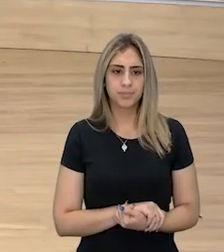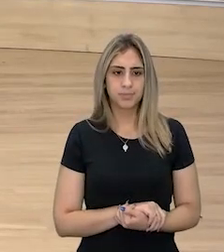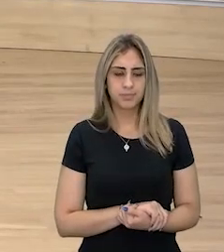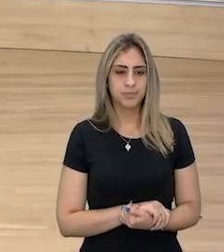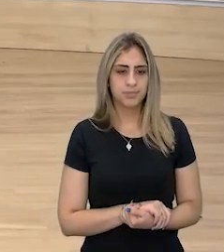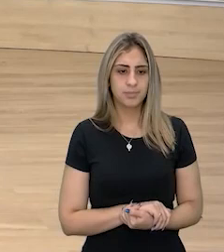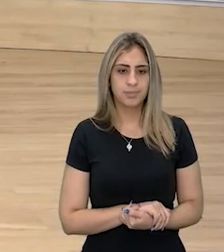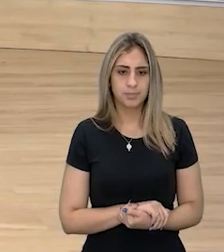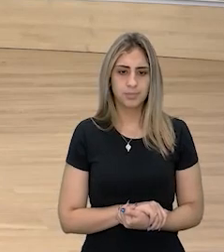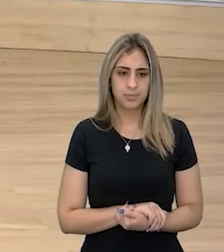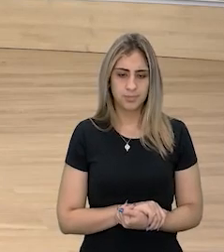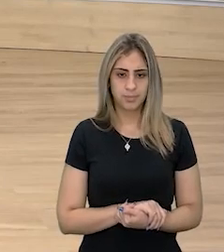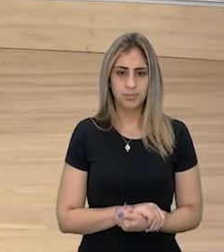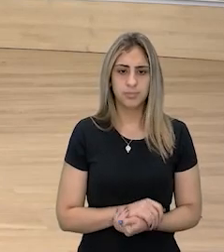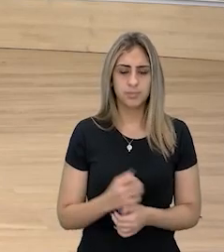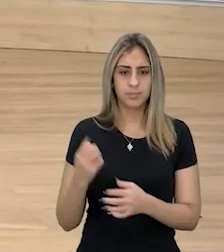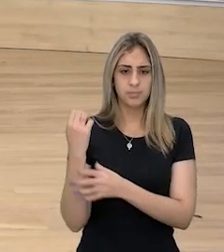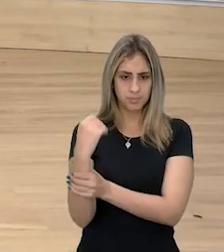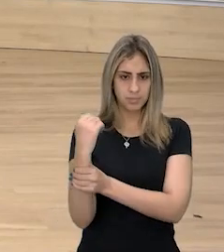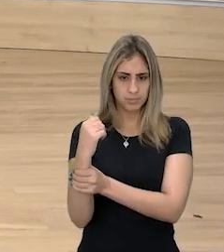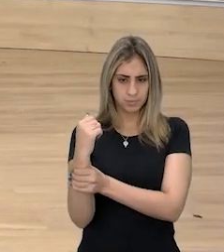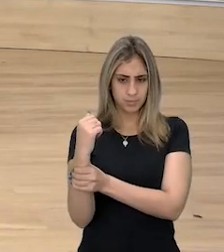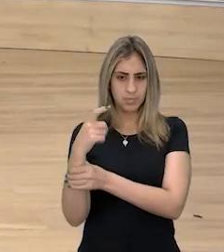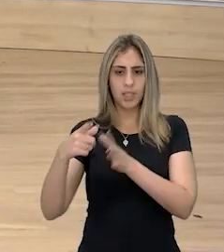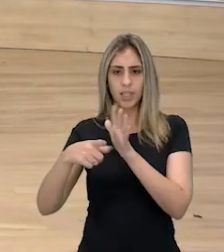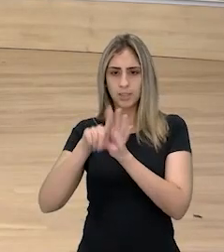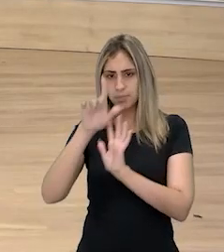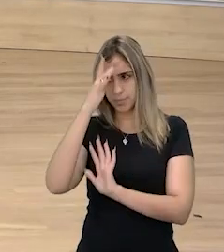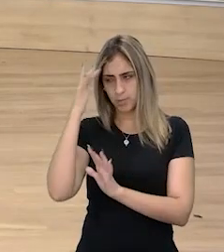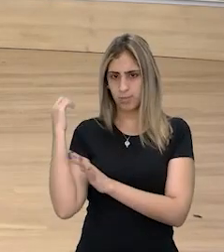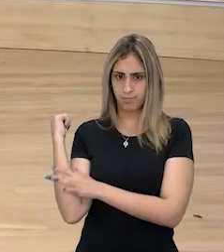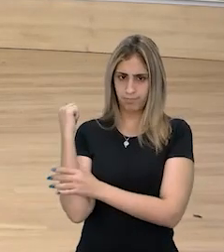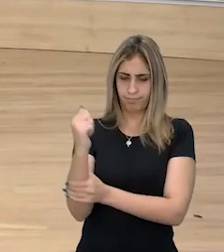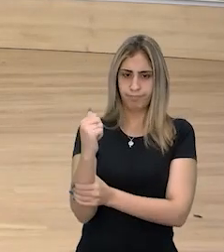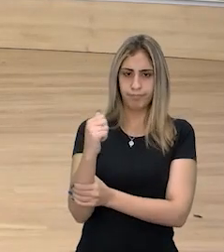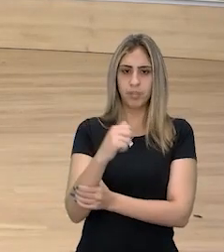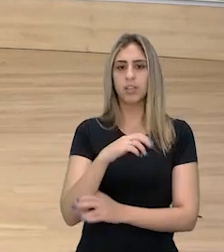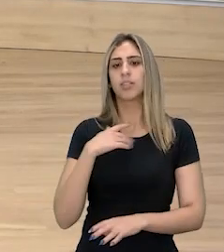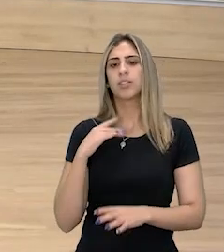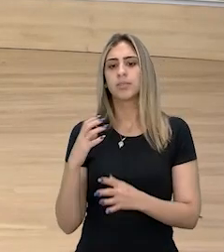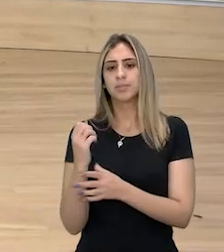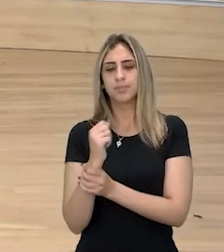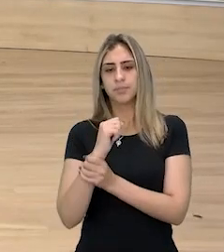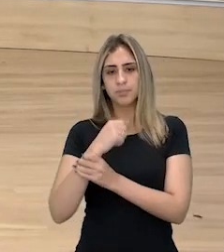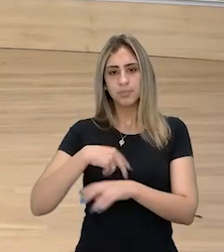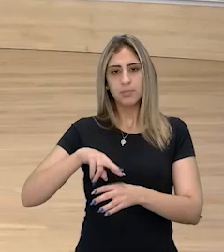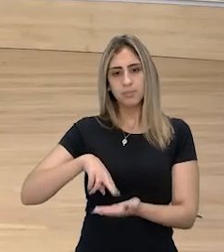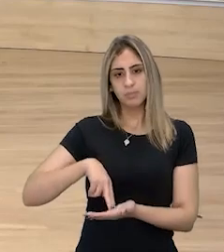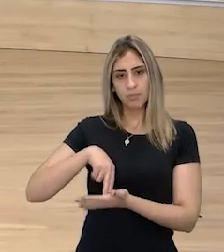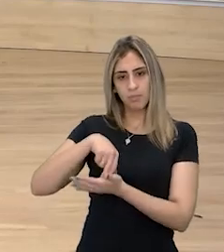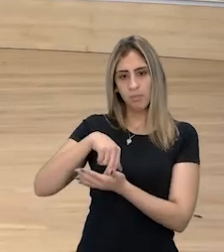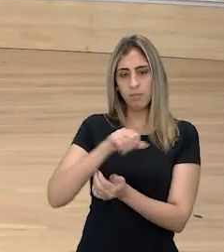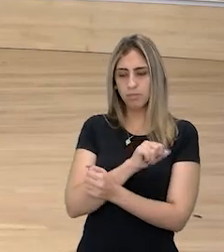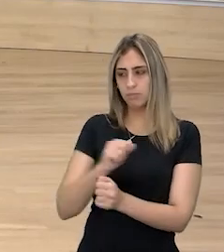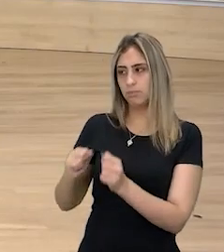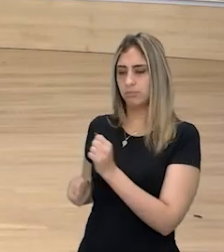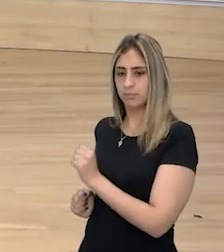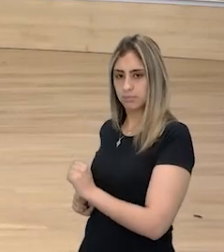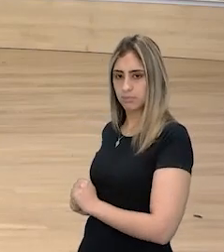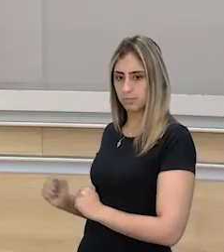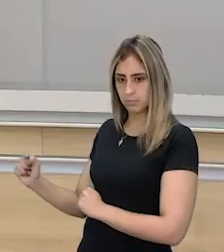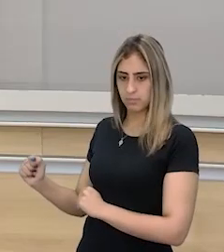Segurei o braço da pessoa antes que ela entrasse, baixei, dei uma chave de braço, virei,